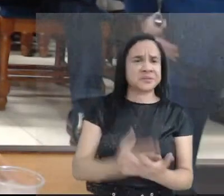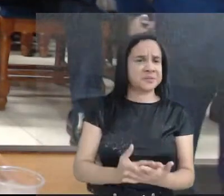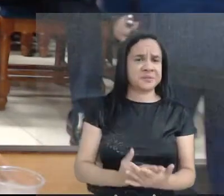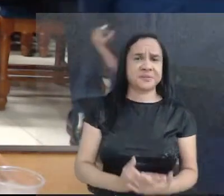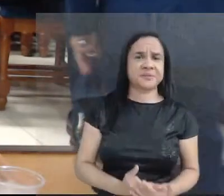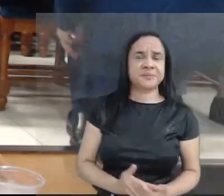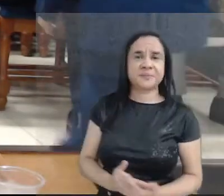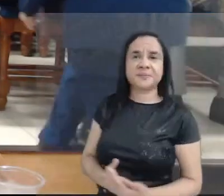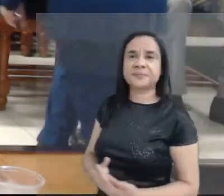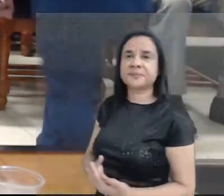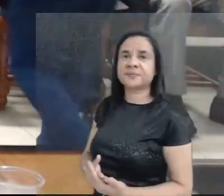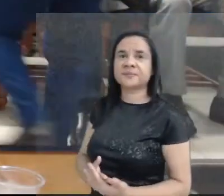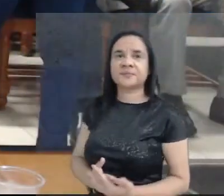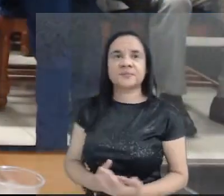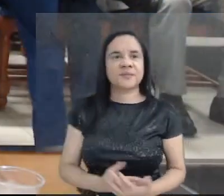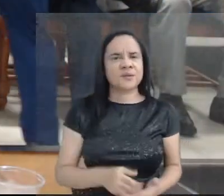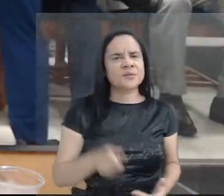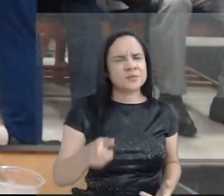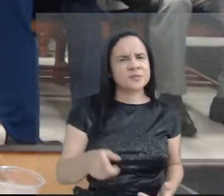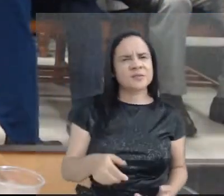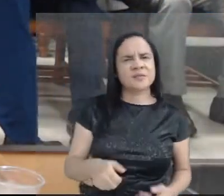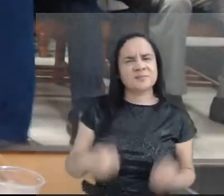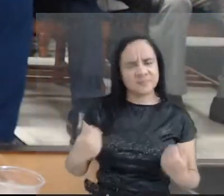Os irmãos hão de convir